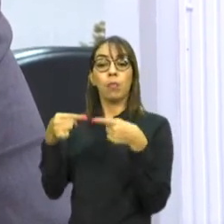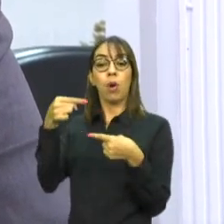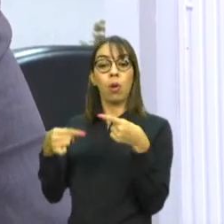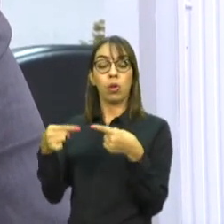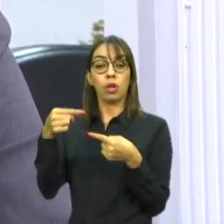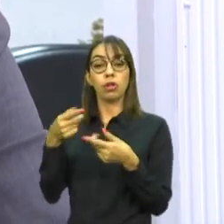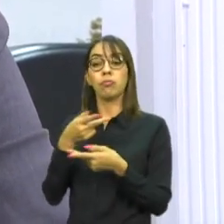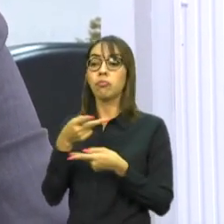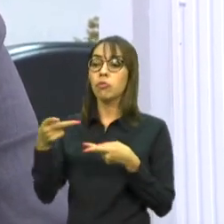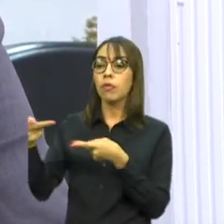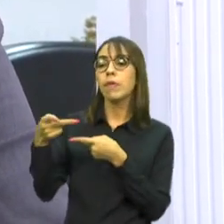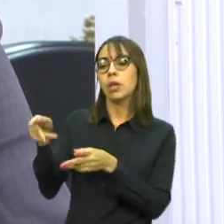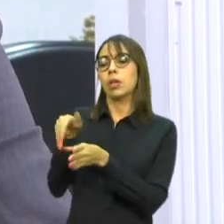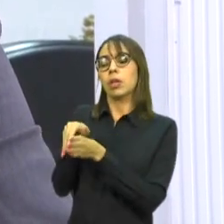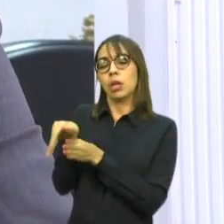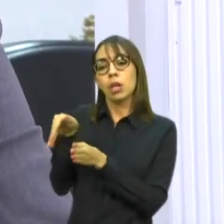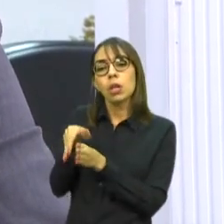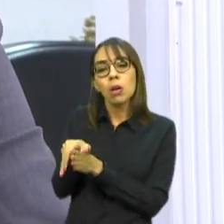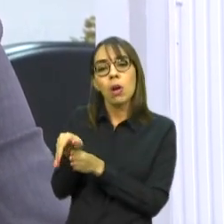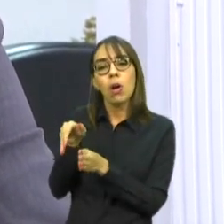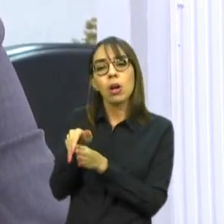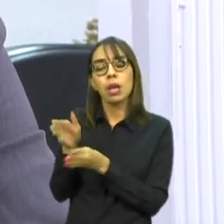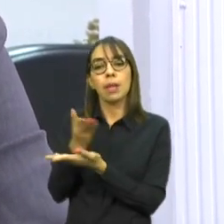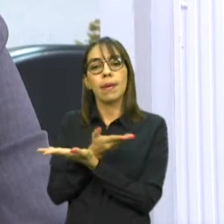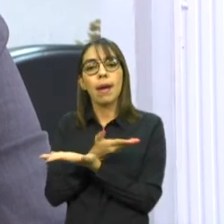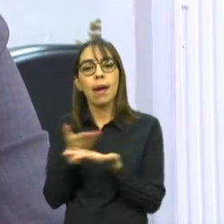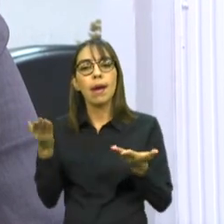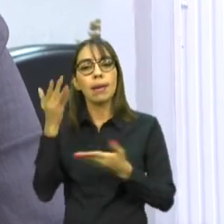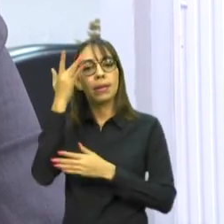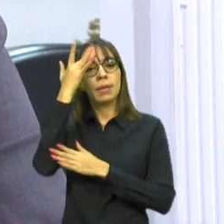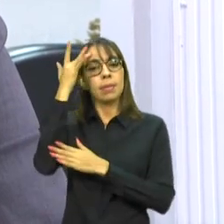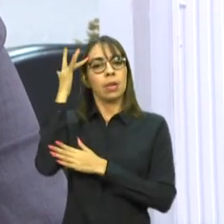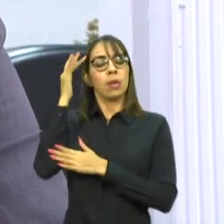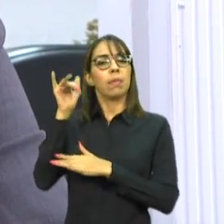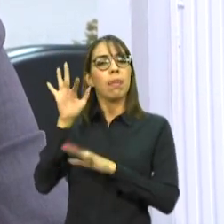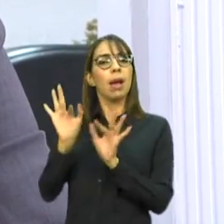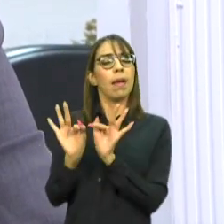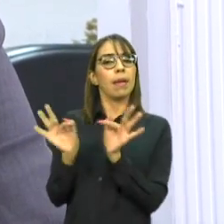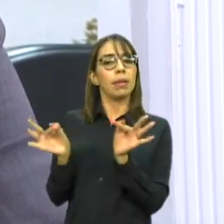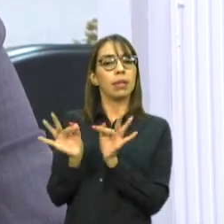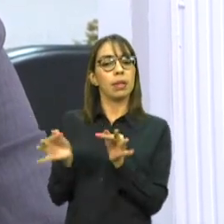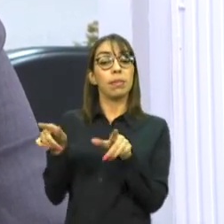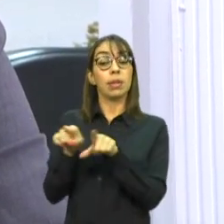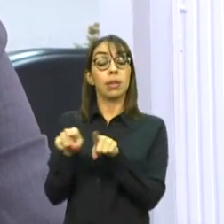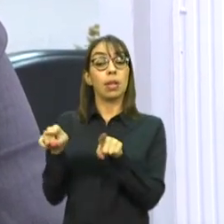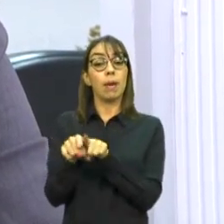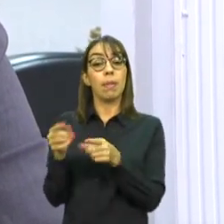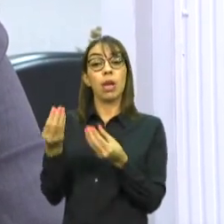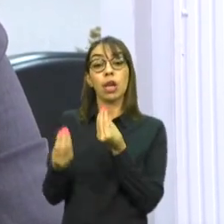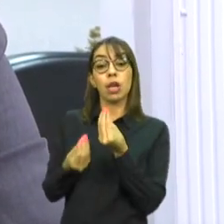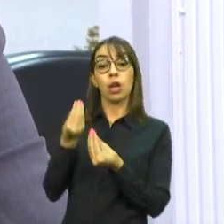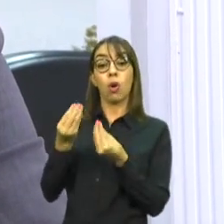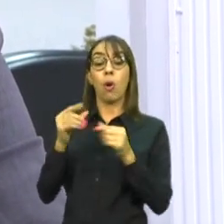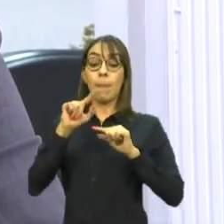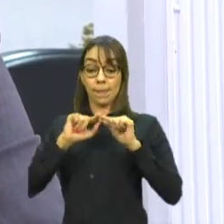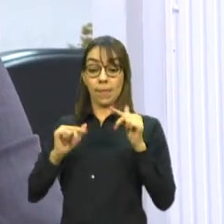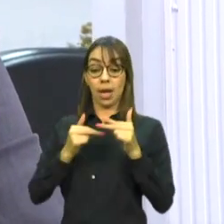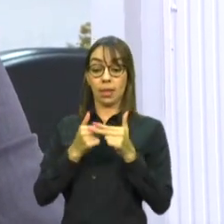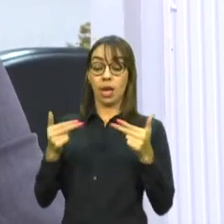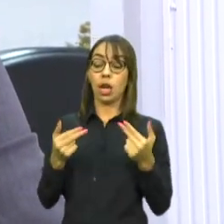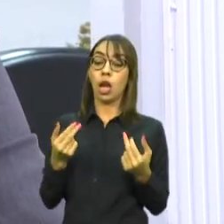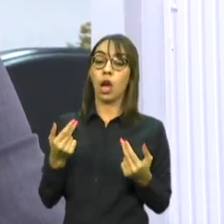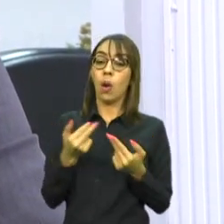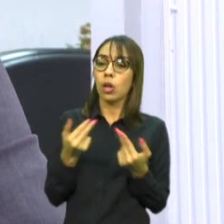política de orientação e, aliado a isso, uma política de fornecimento do material, dos mecanismos que